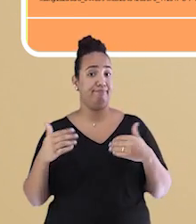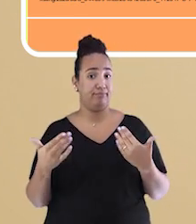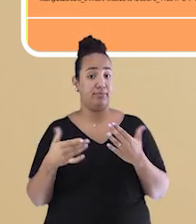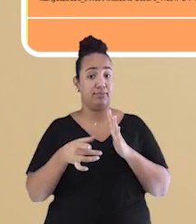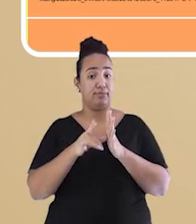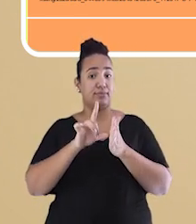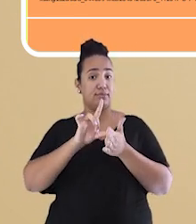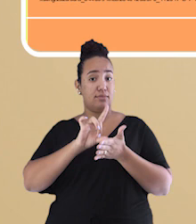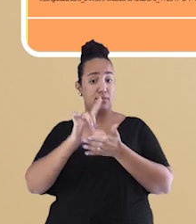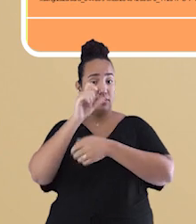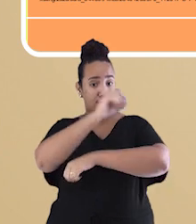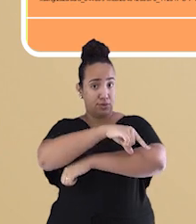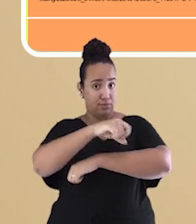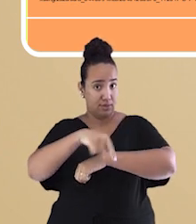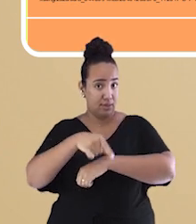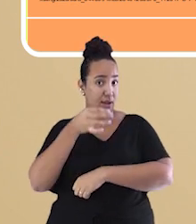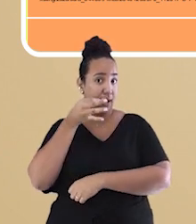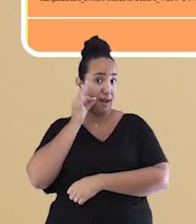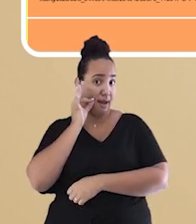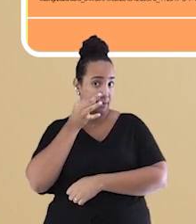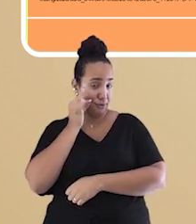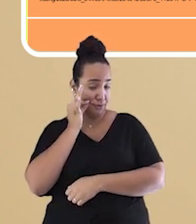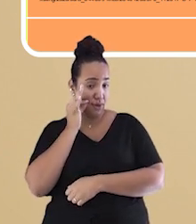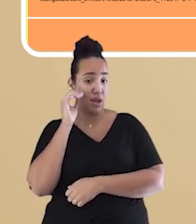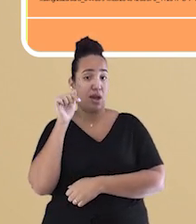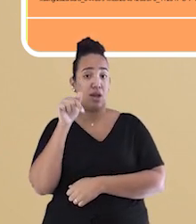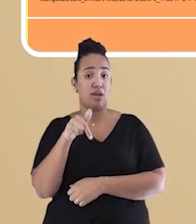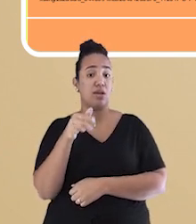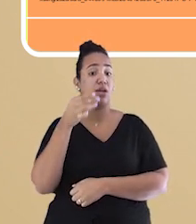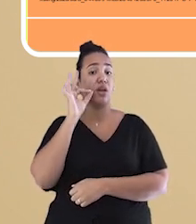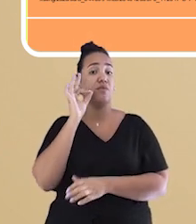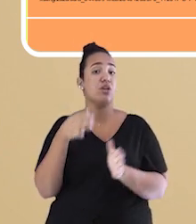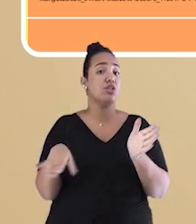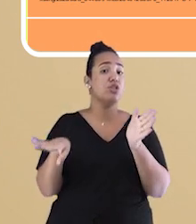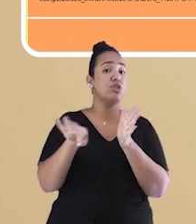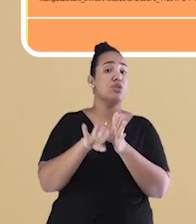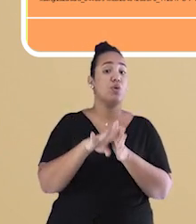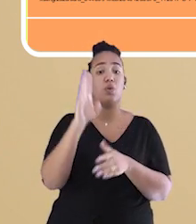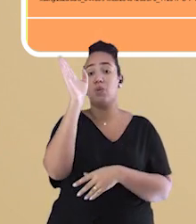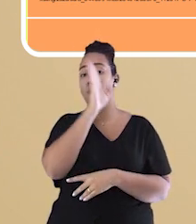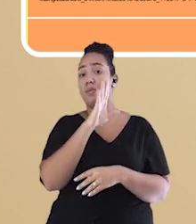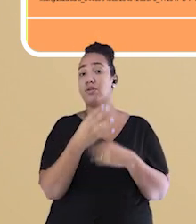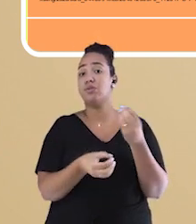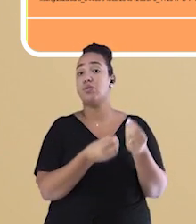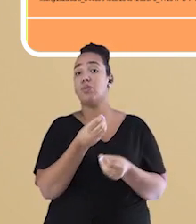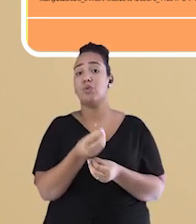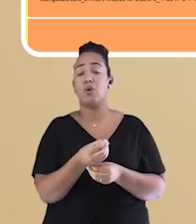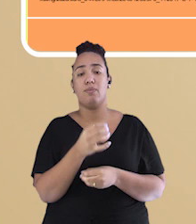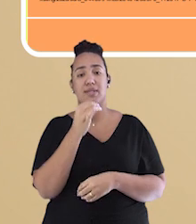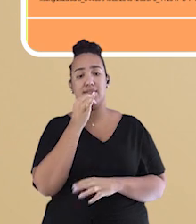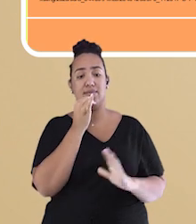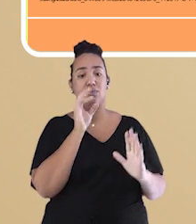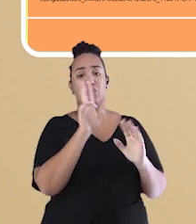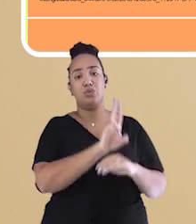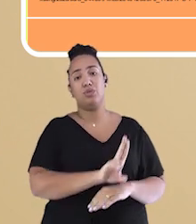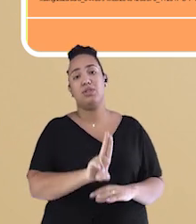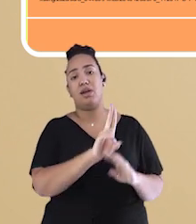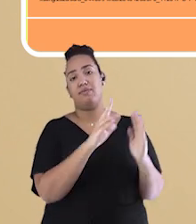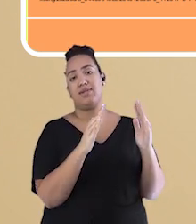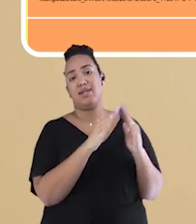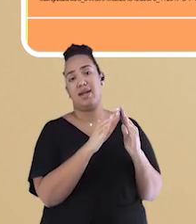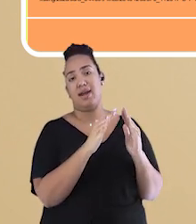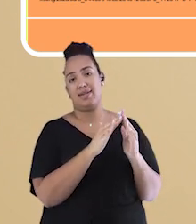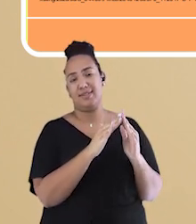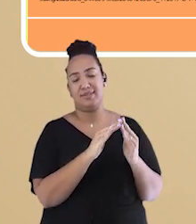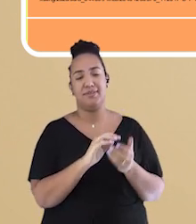do café ser cultivado em larga escala, ele chegou ao Brasil para ser consumido nas casas. O uso